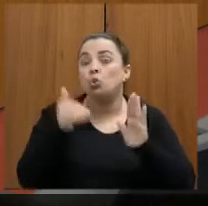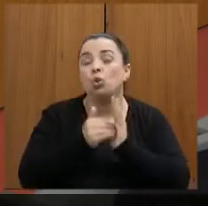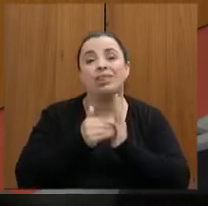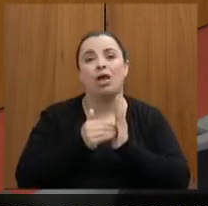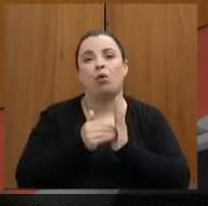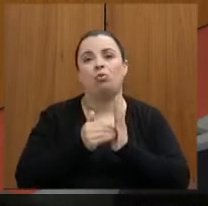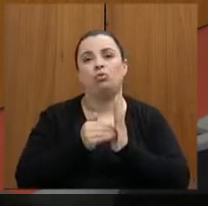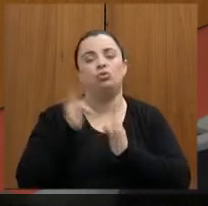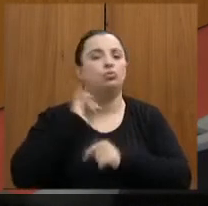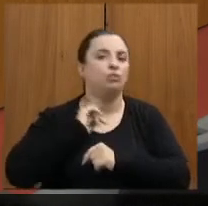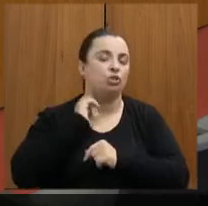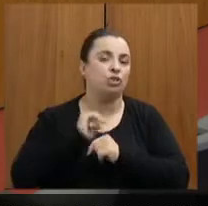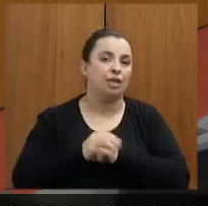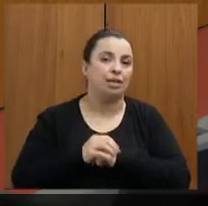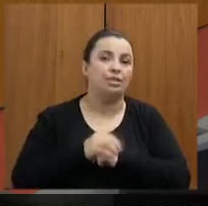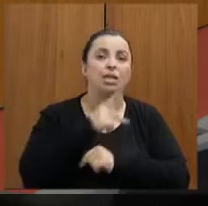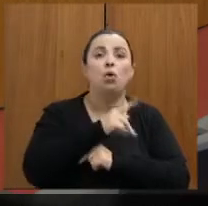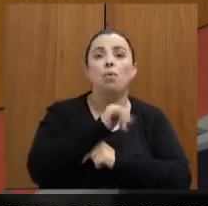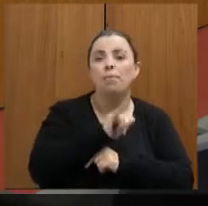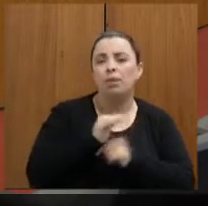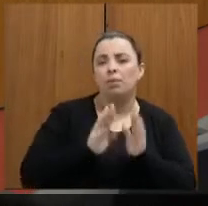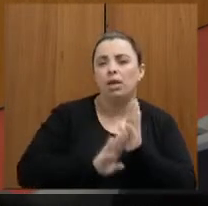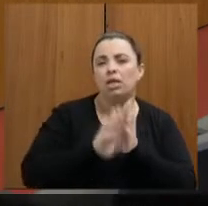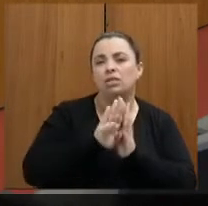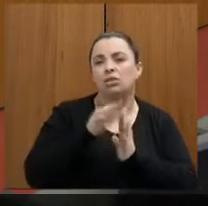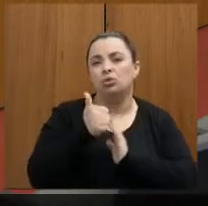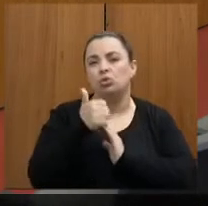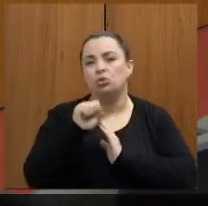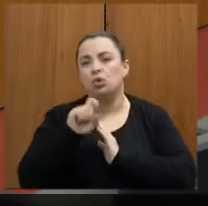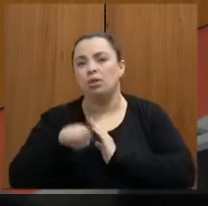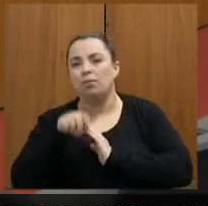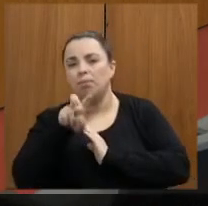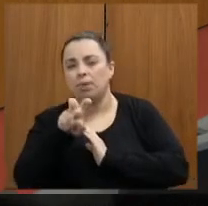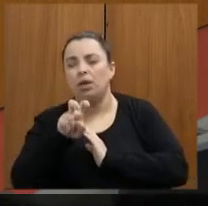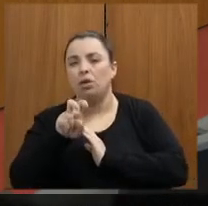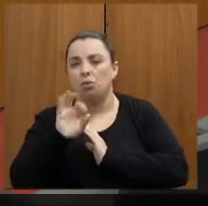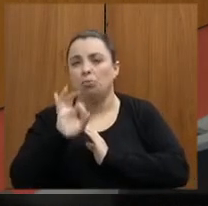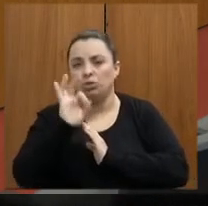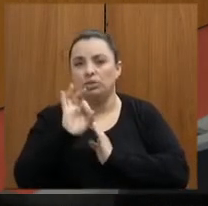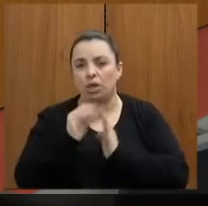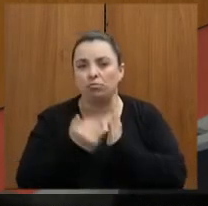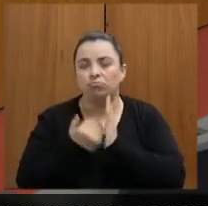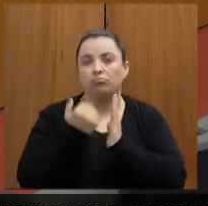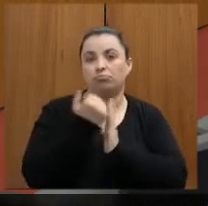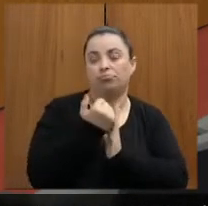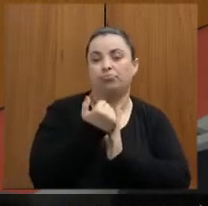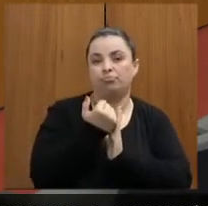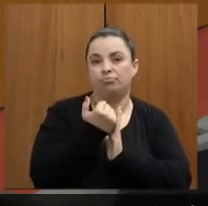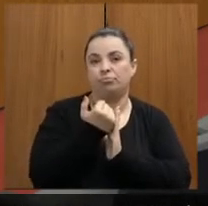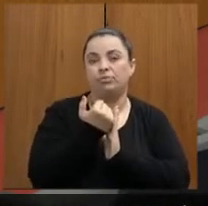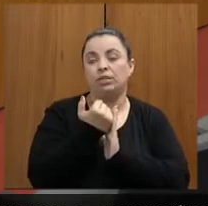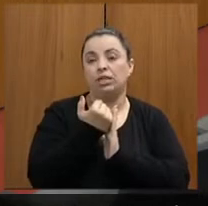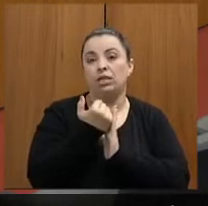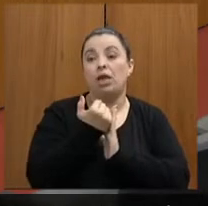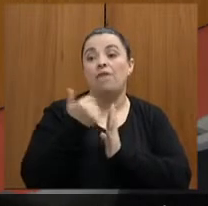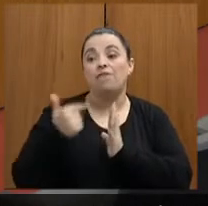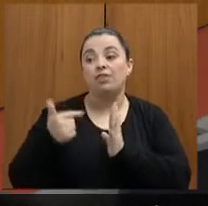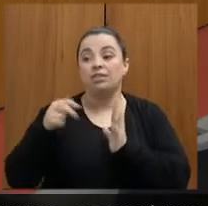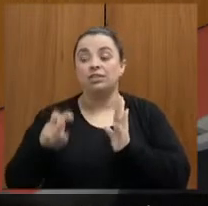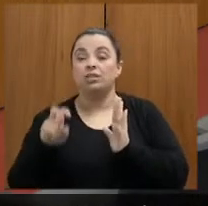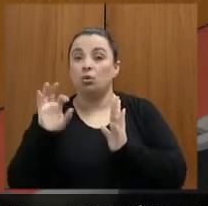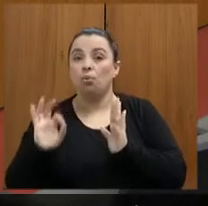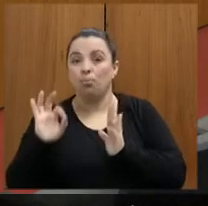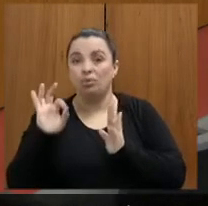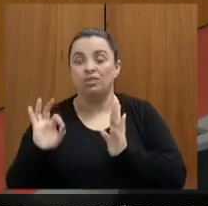agronegócio que cresceu 18 e meio por cento foram de 157 milhões para 177 milhões 25